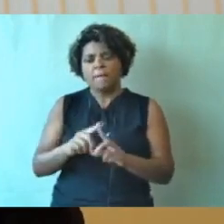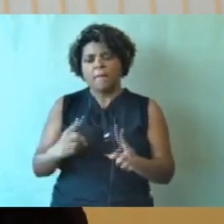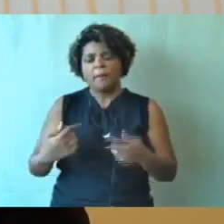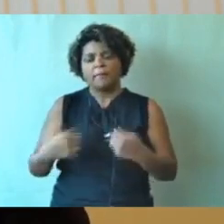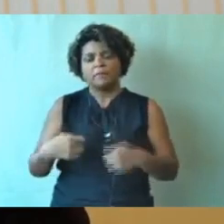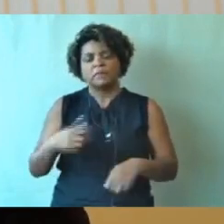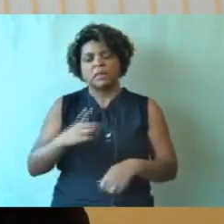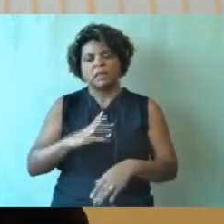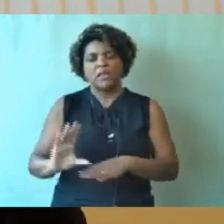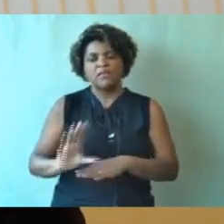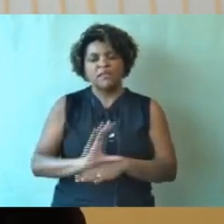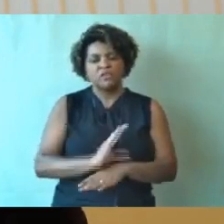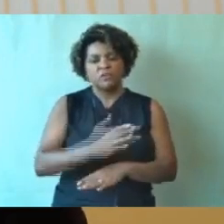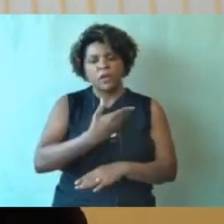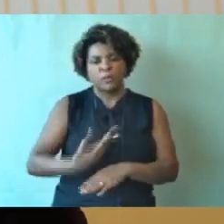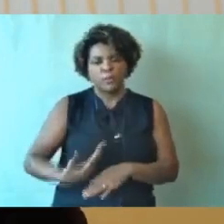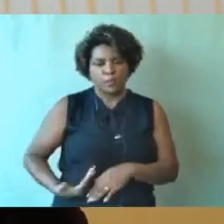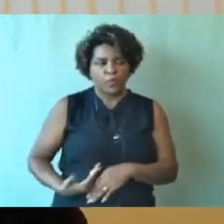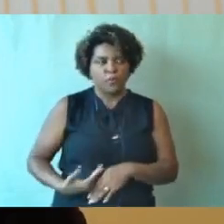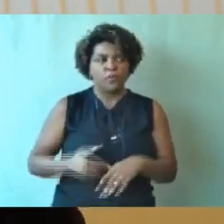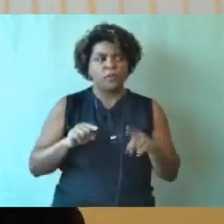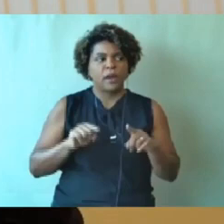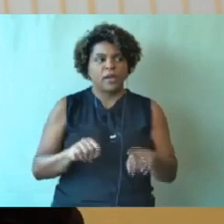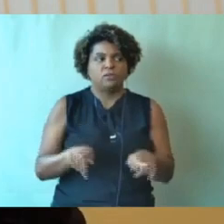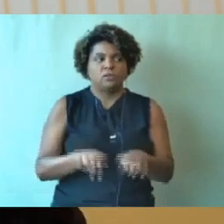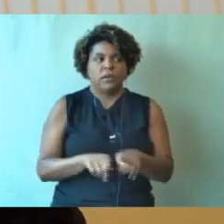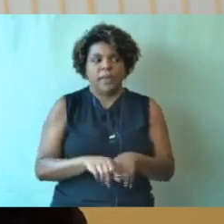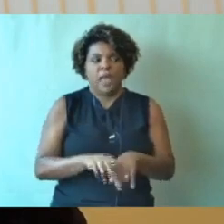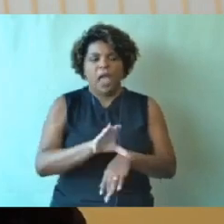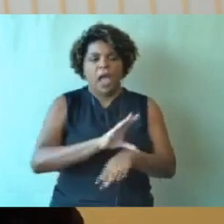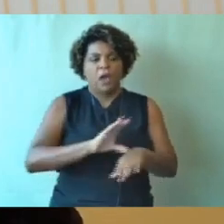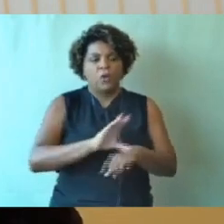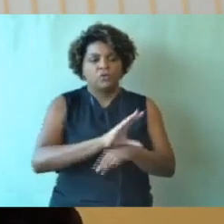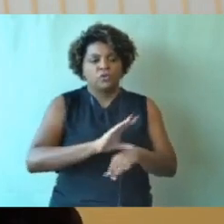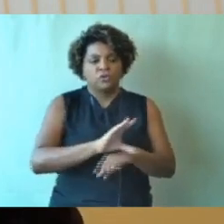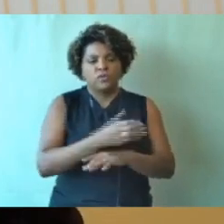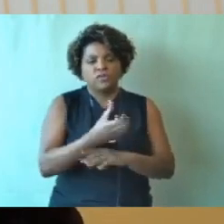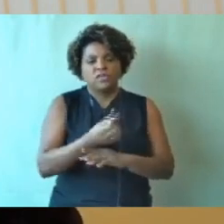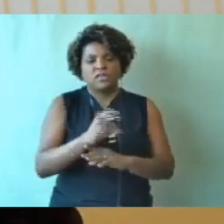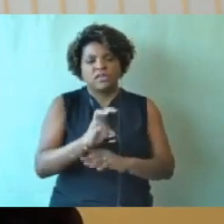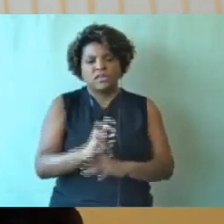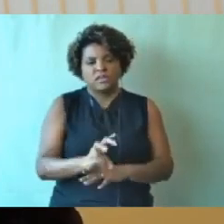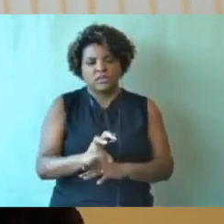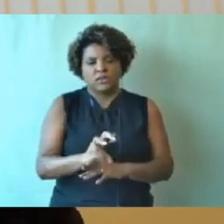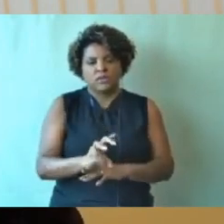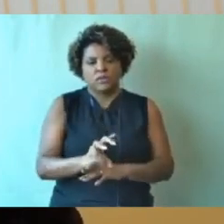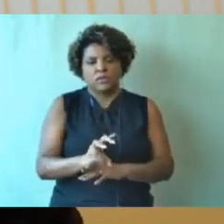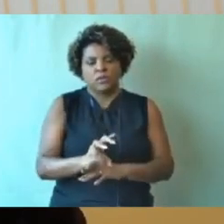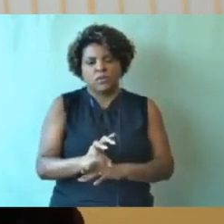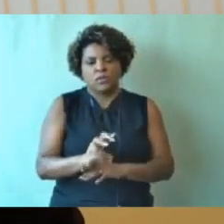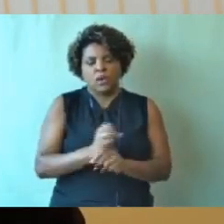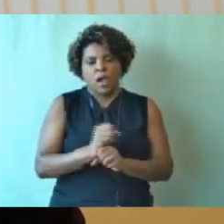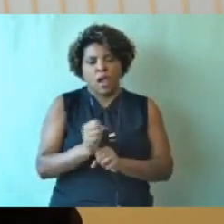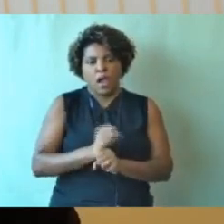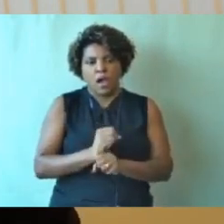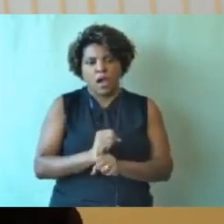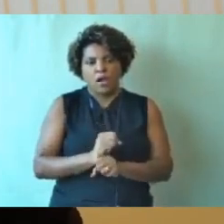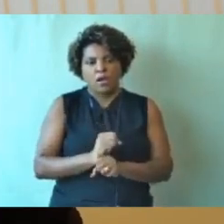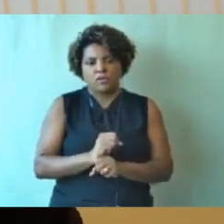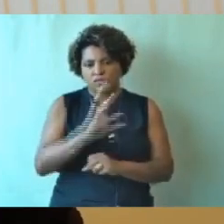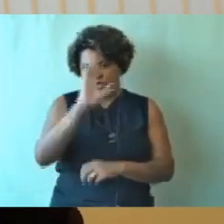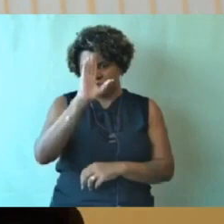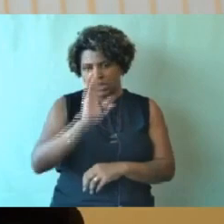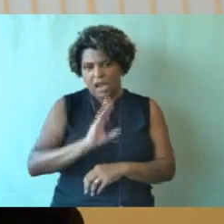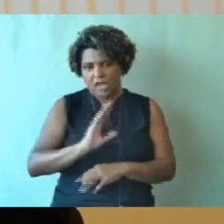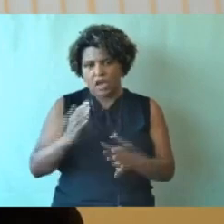Constituição, 65 anos andar de graça, a expectativa de vida do brasileiro era 67 anos. Era para atender 2 anos. Hoje,